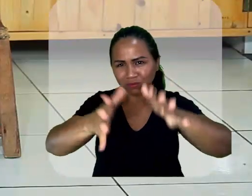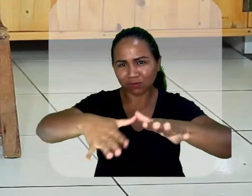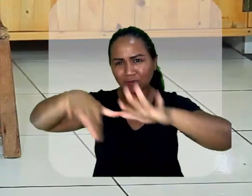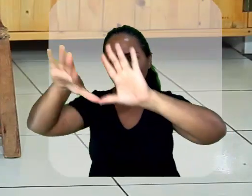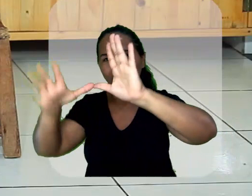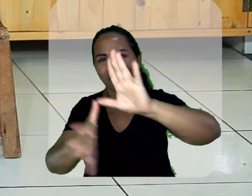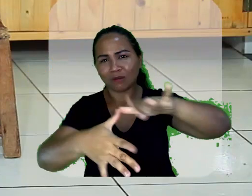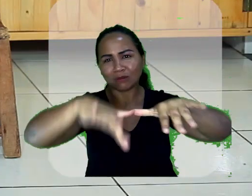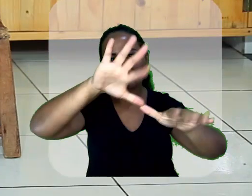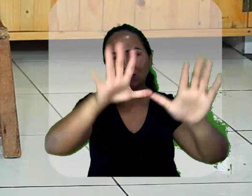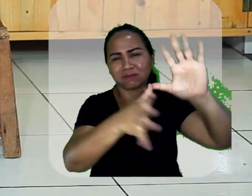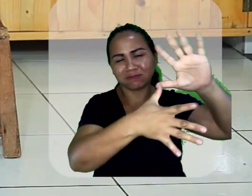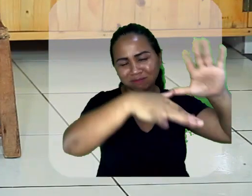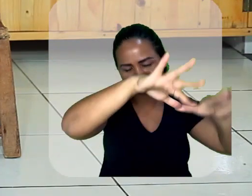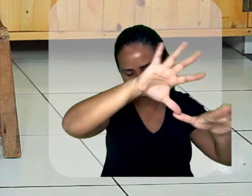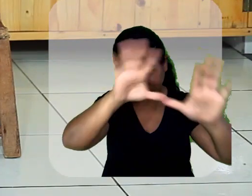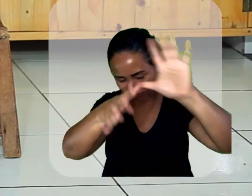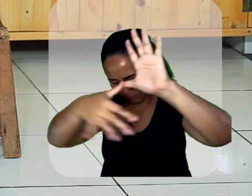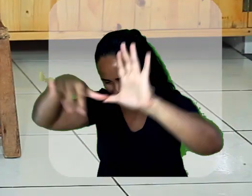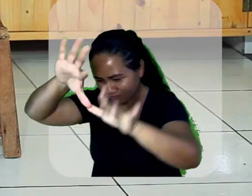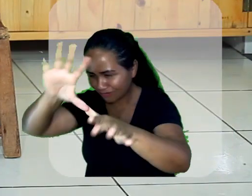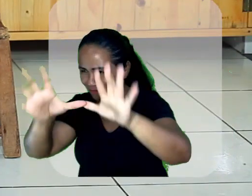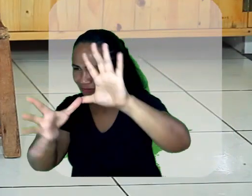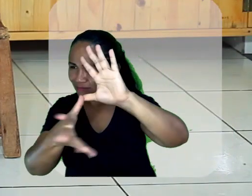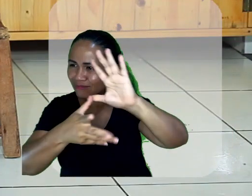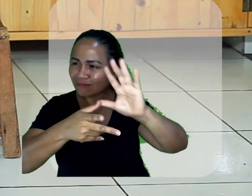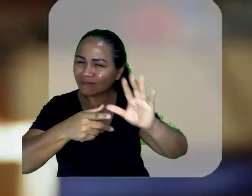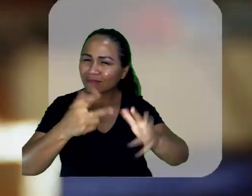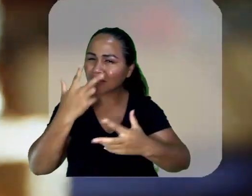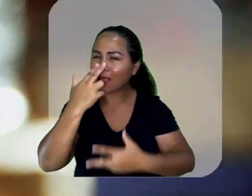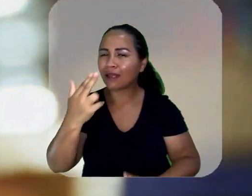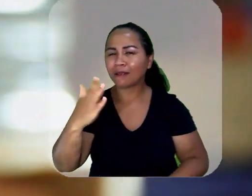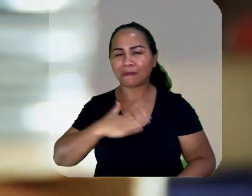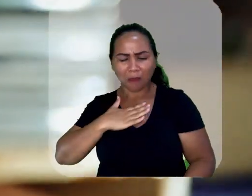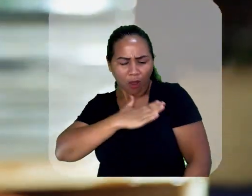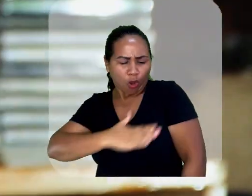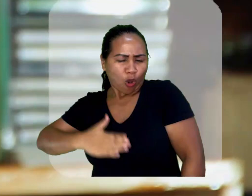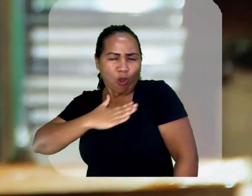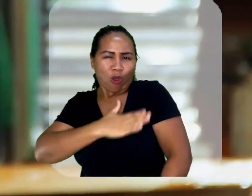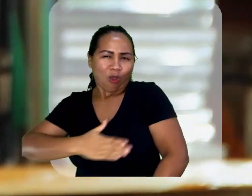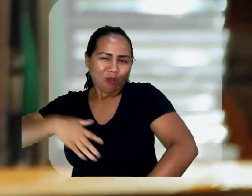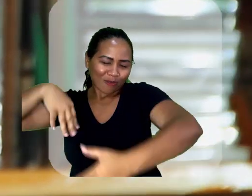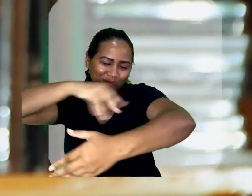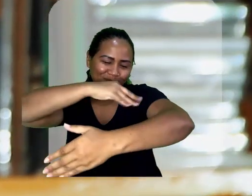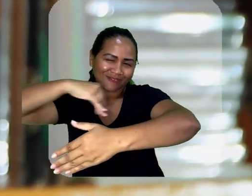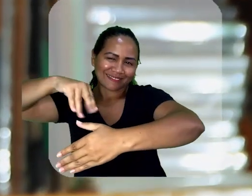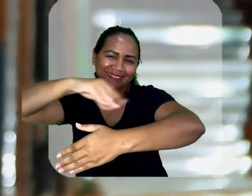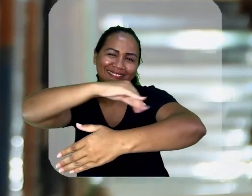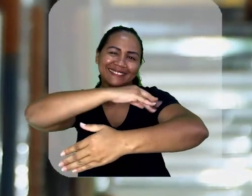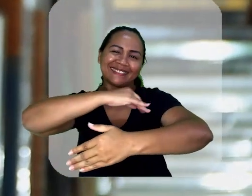Tempera, meu bem, tempera, é assim o meu